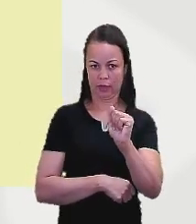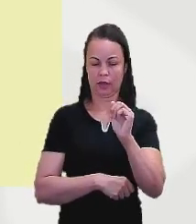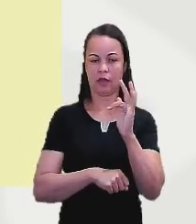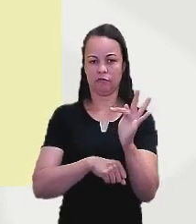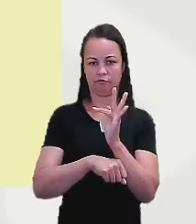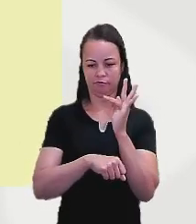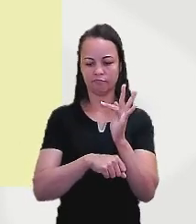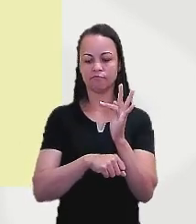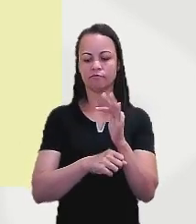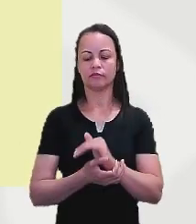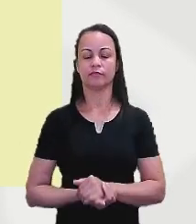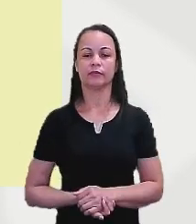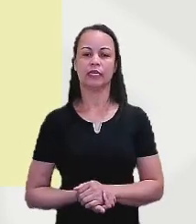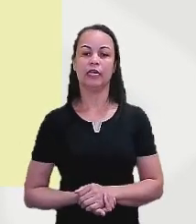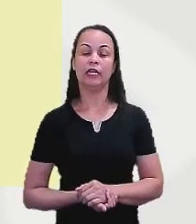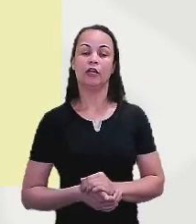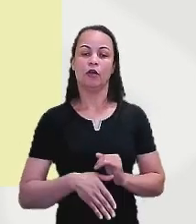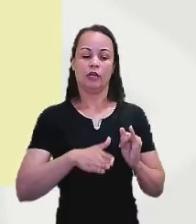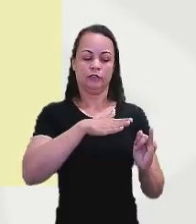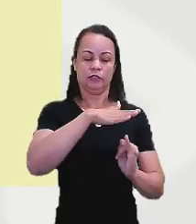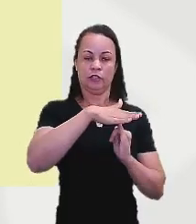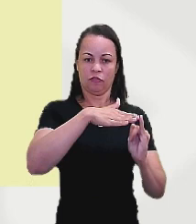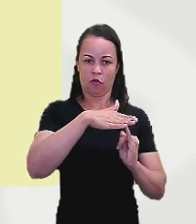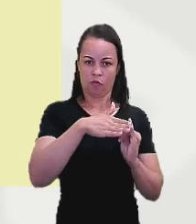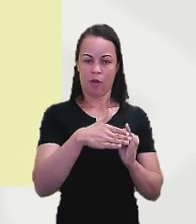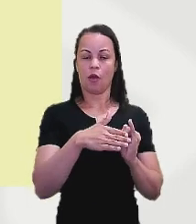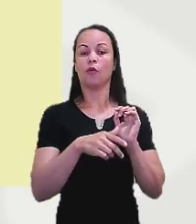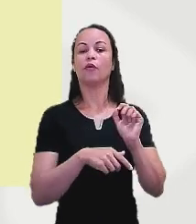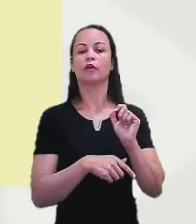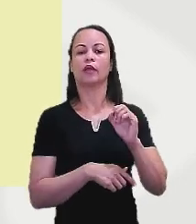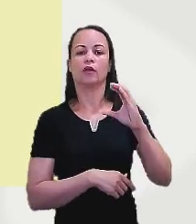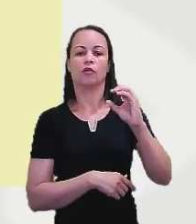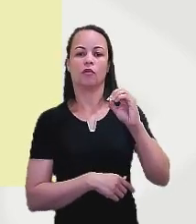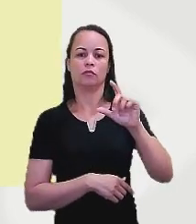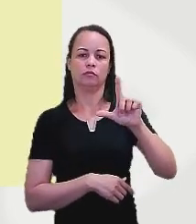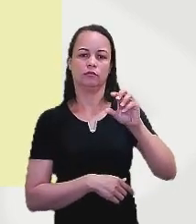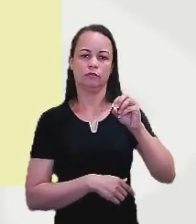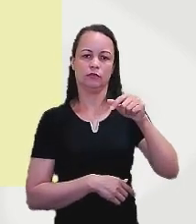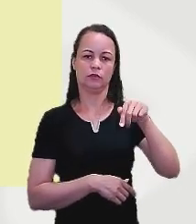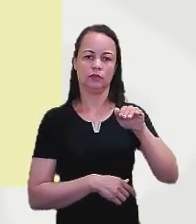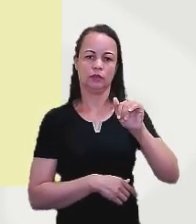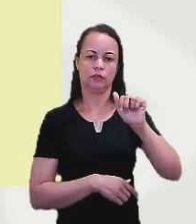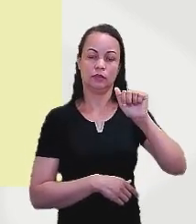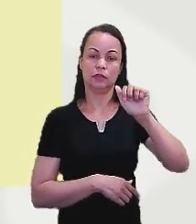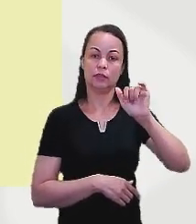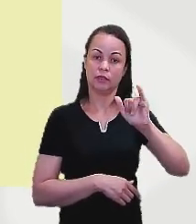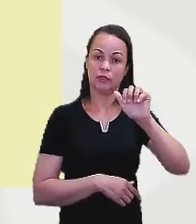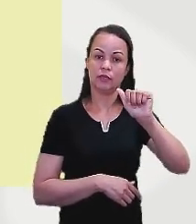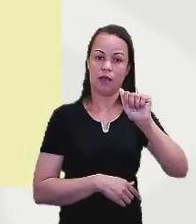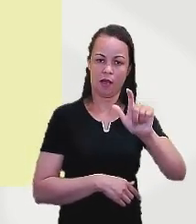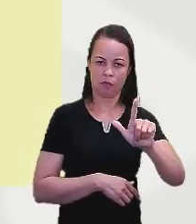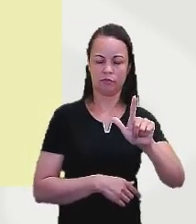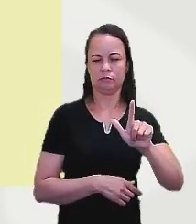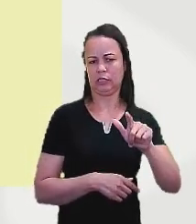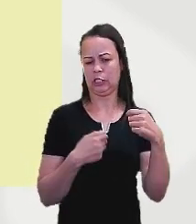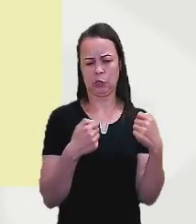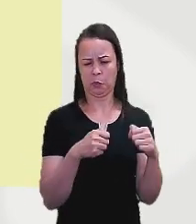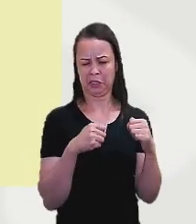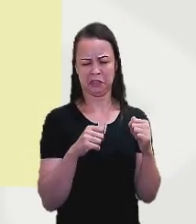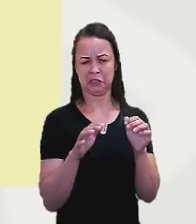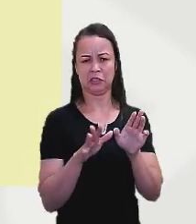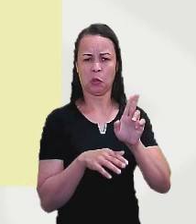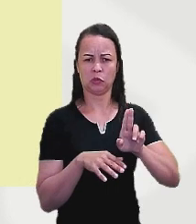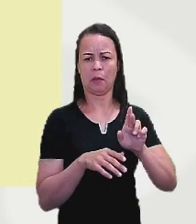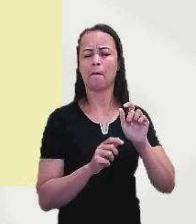linguagem culta. E linguagem informal é aquela linguagem coloquial, que não precisa. A gente pode